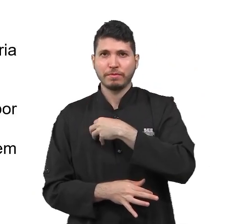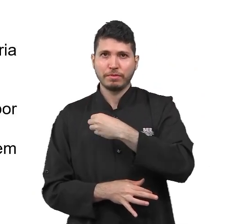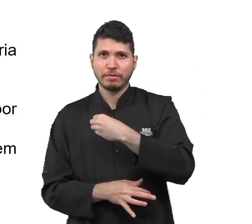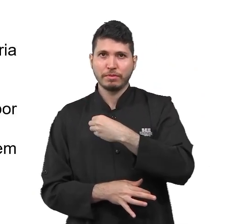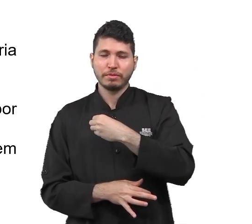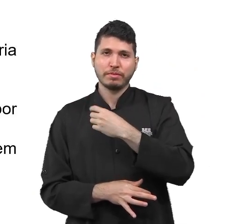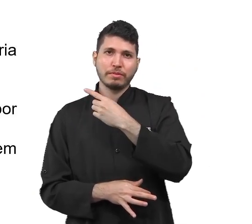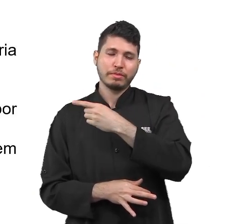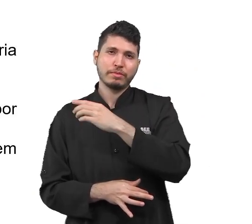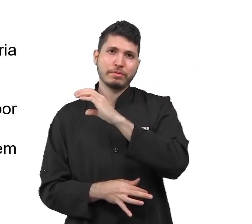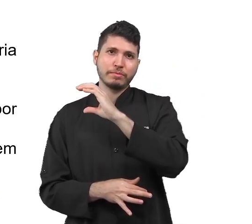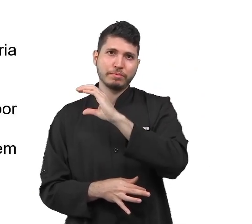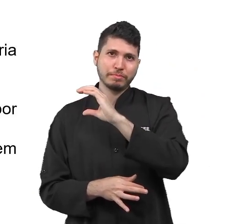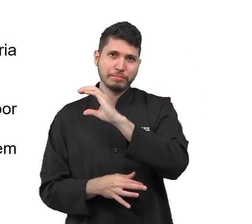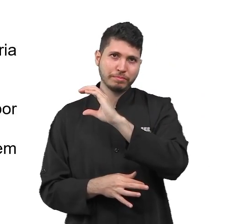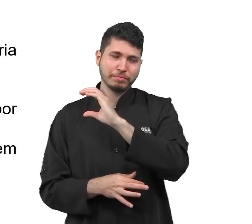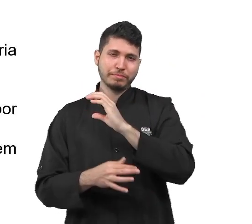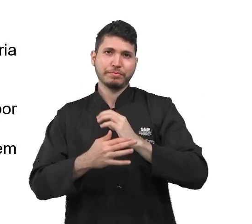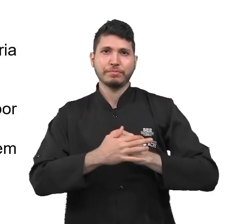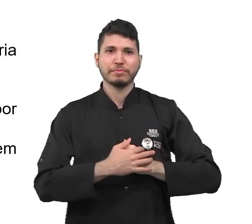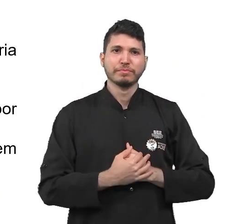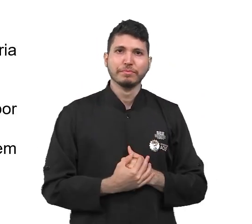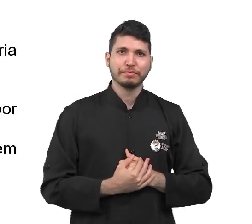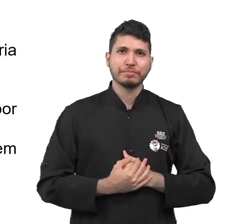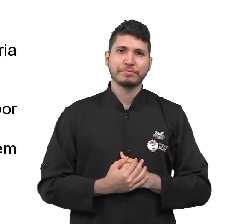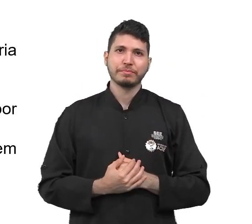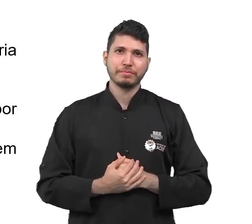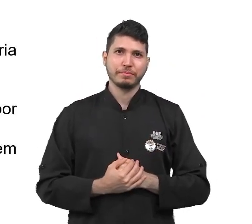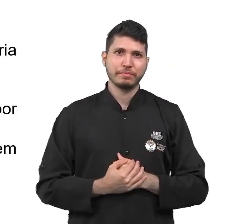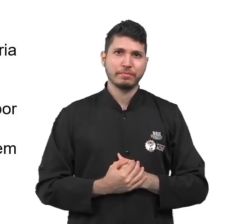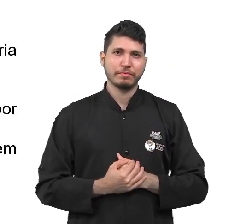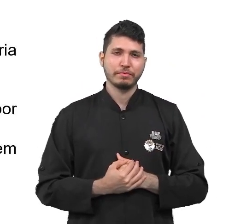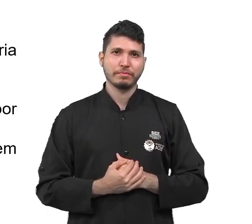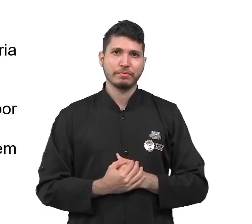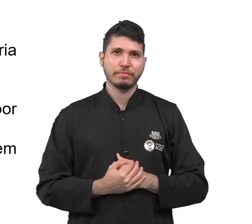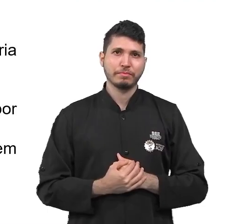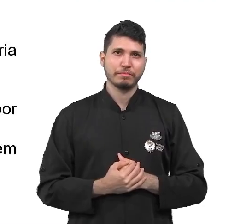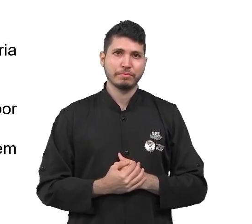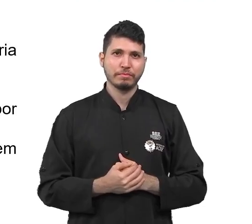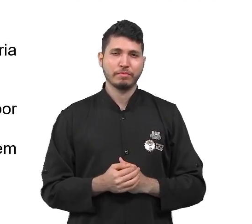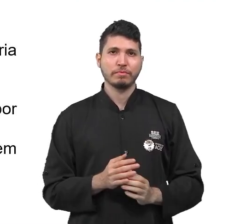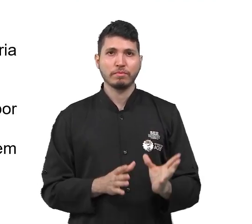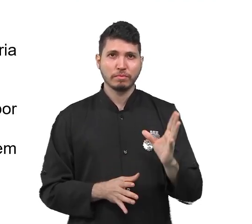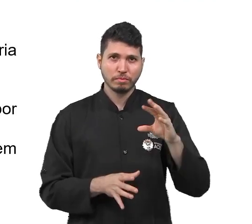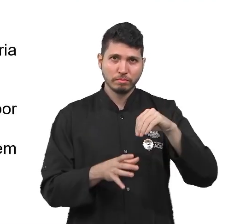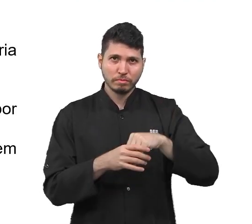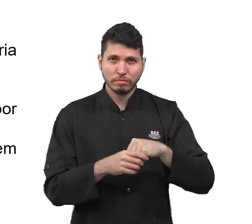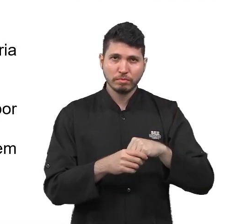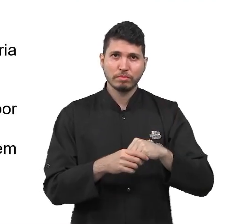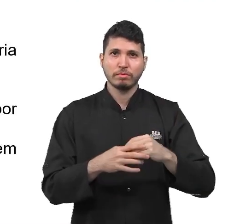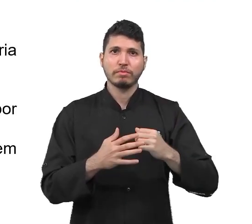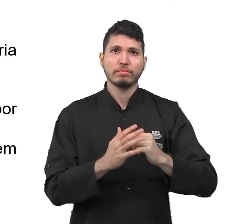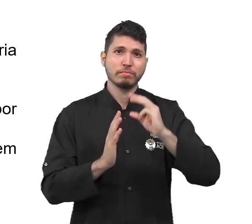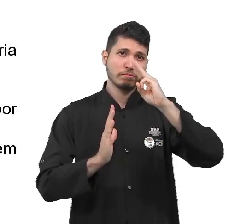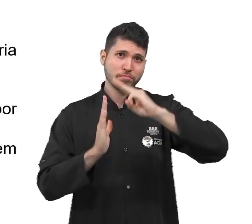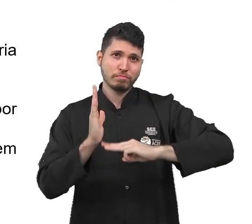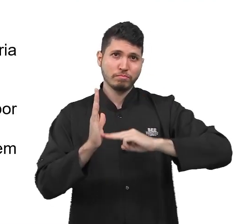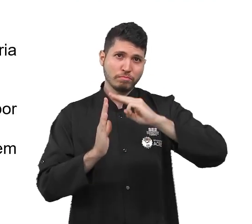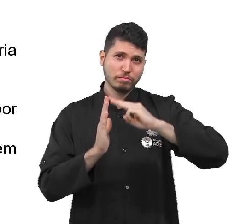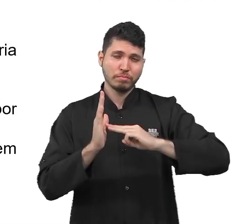ciência é um ramo da filosofia que trata dos fundamentos, métodos e implicações da